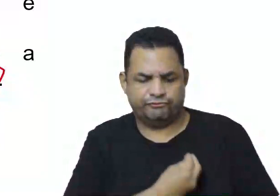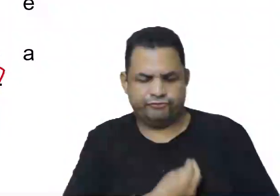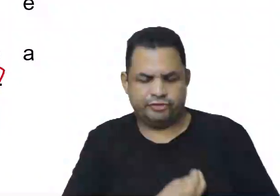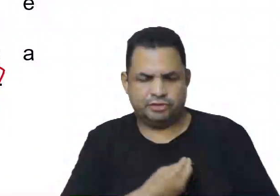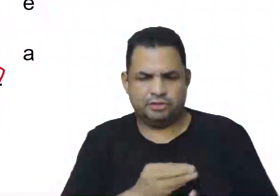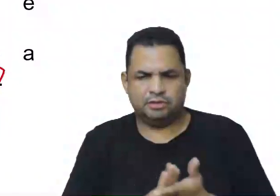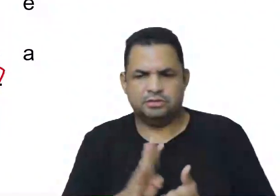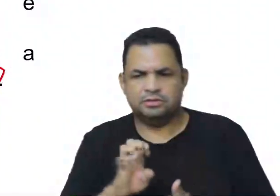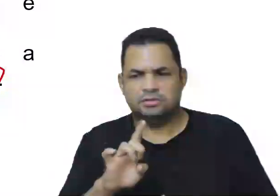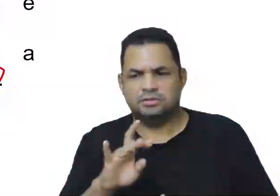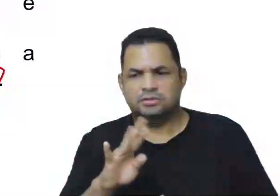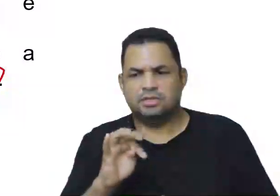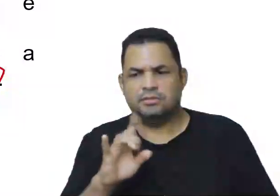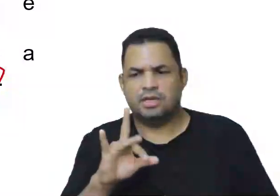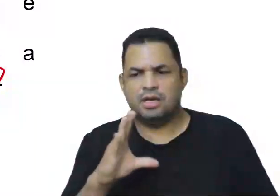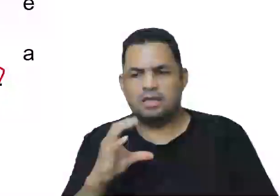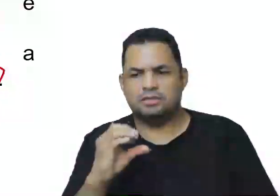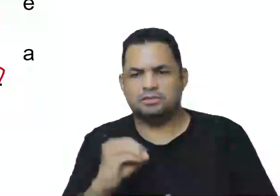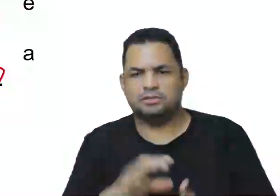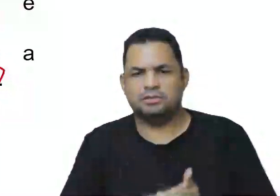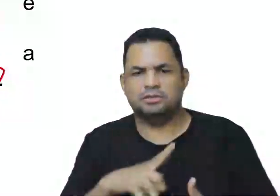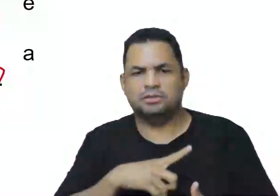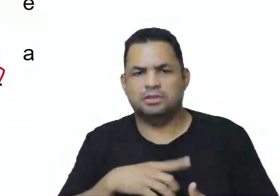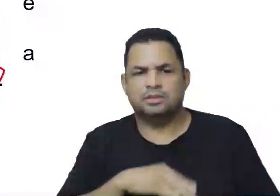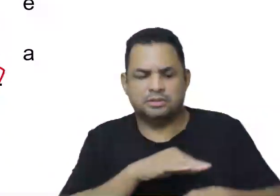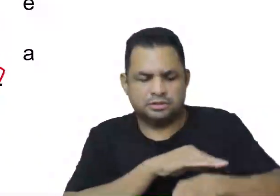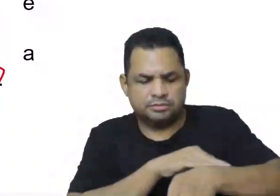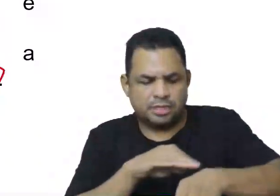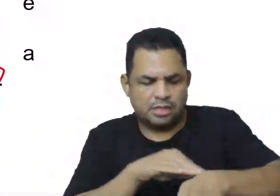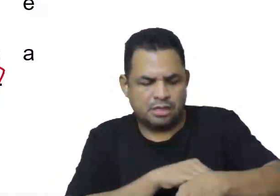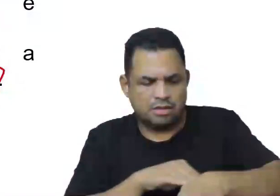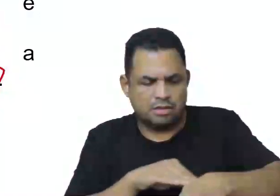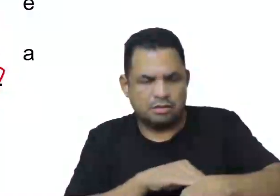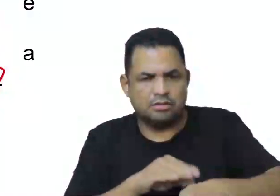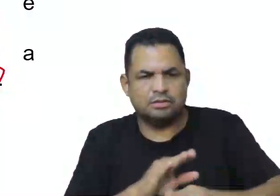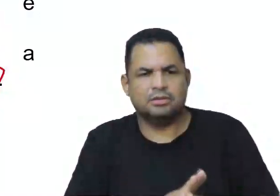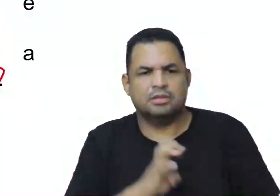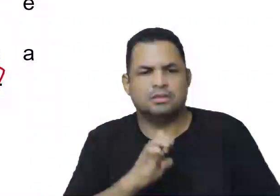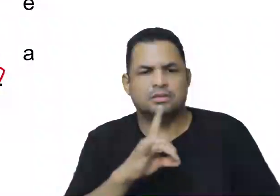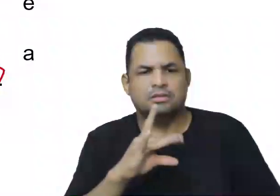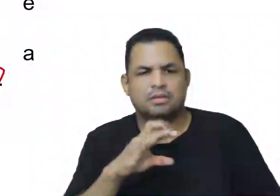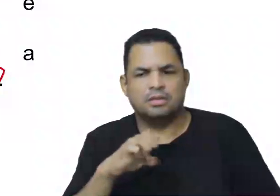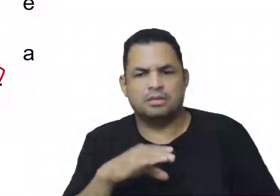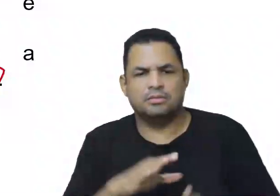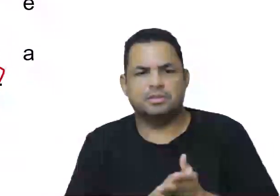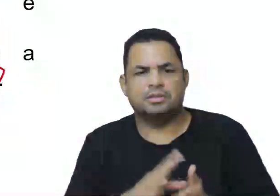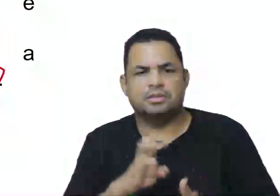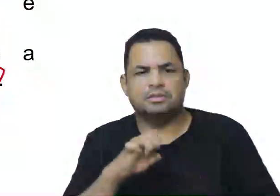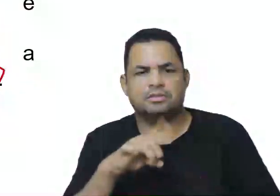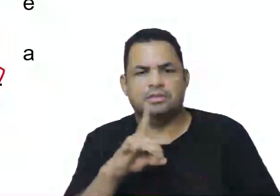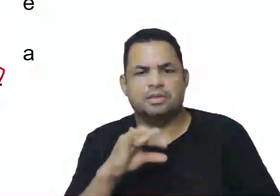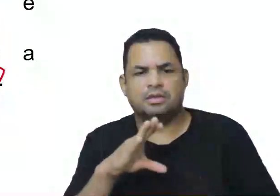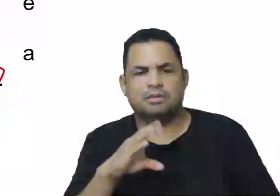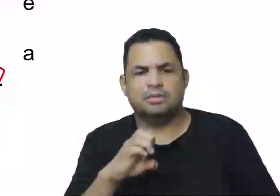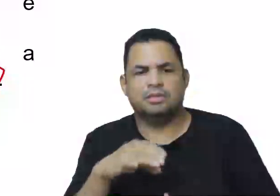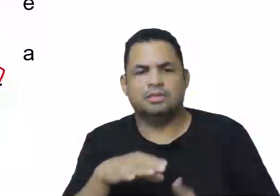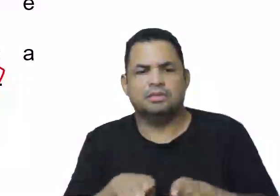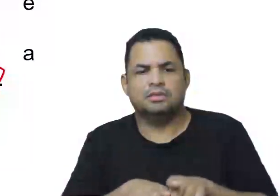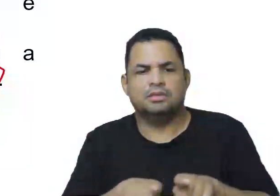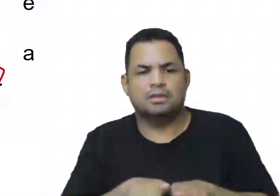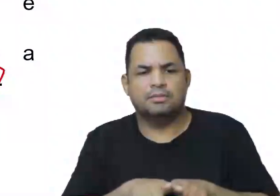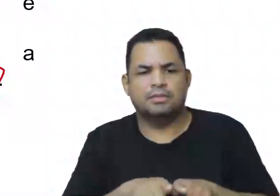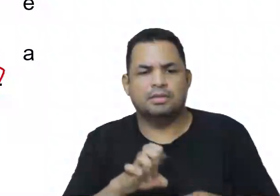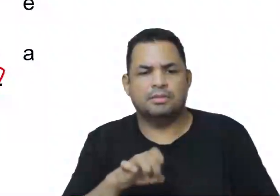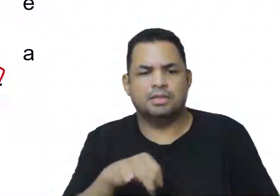seres formados pelos 3 folhetos germinativos. Ectoderme, endoderme e mesoderme. E quando ele é